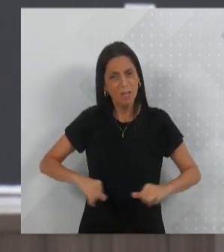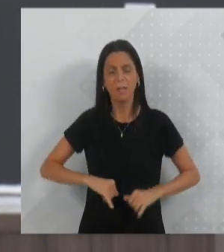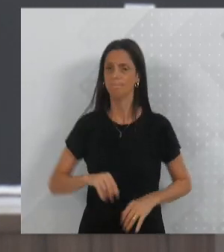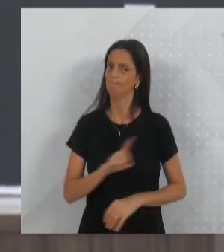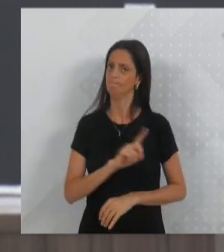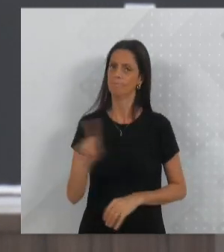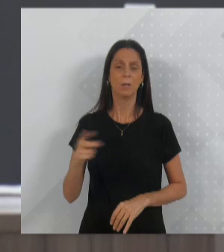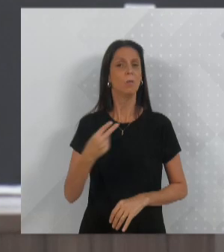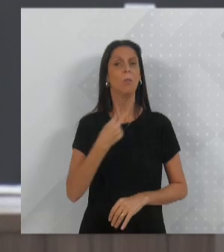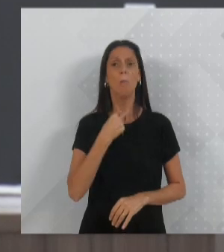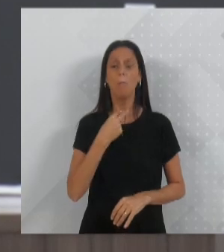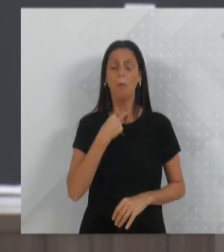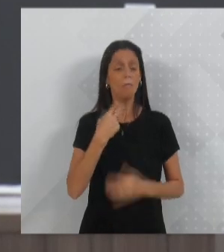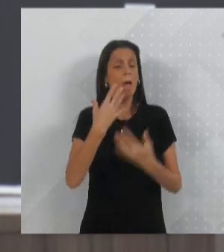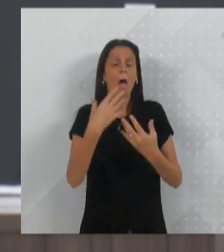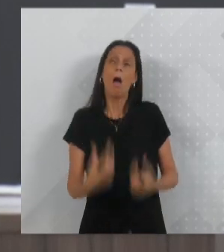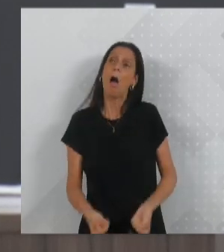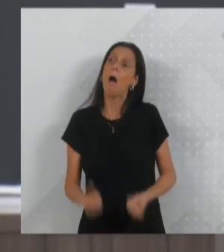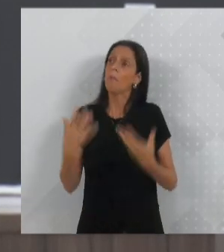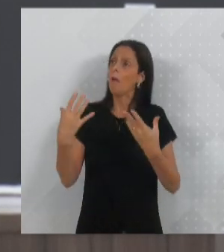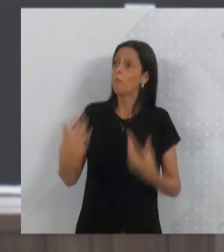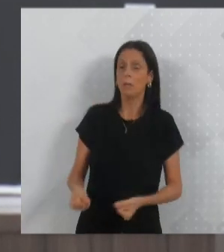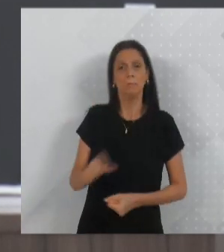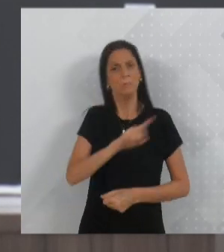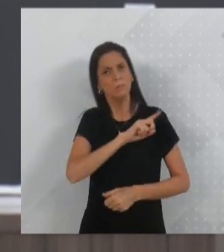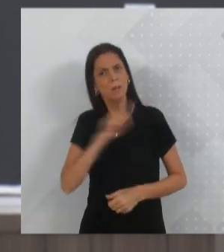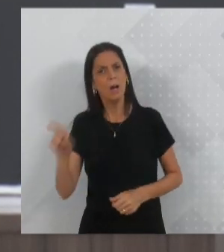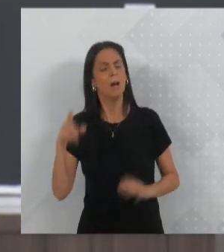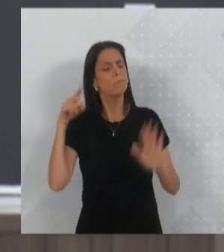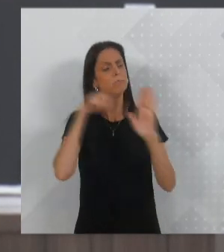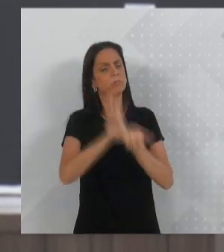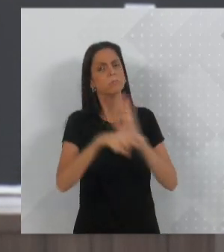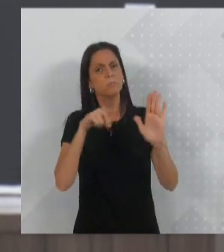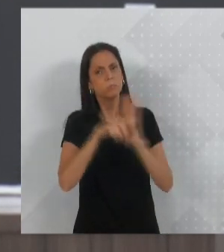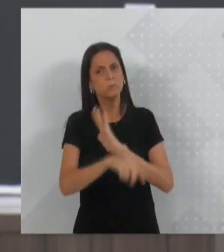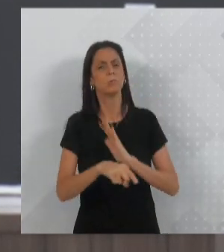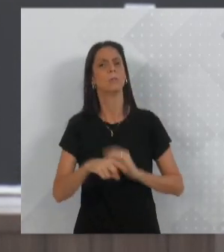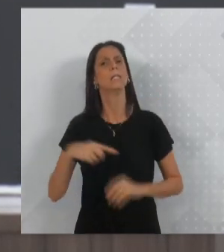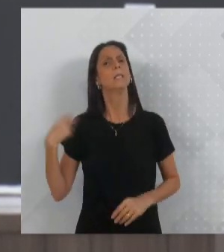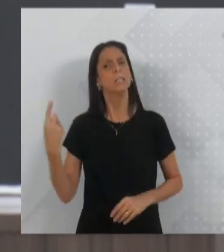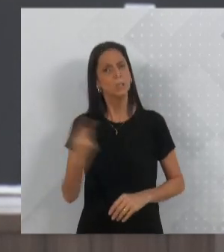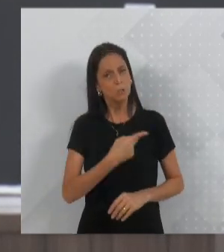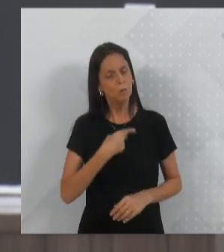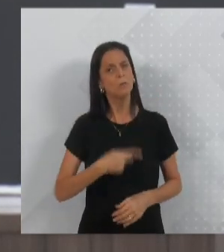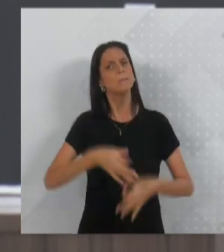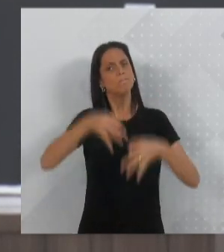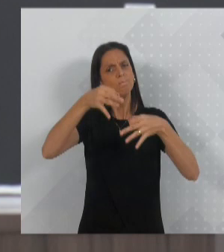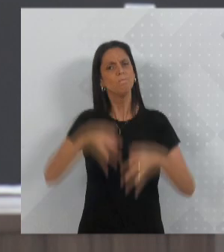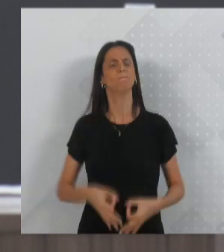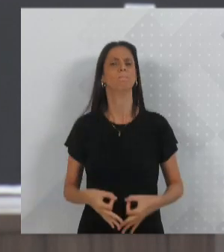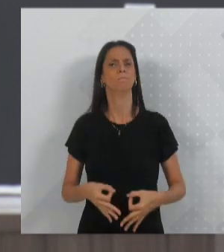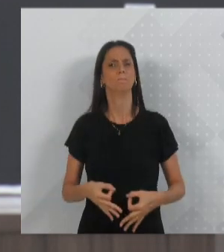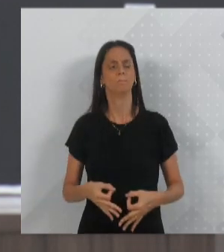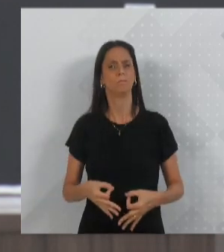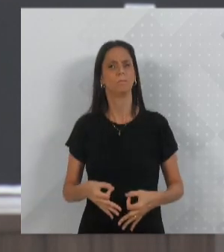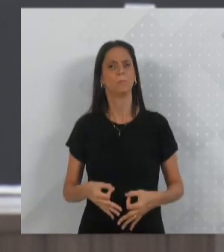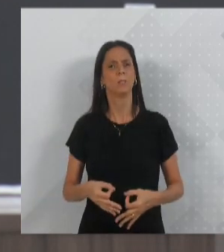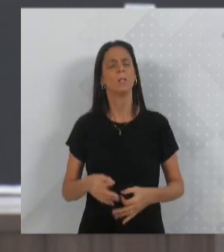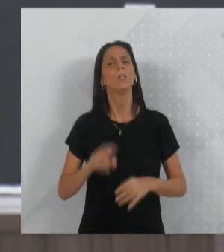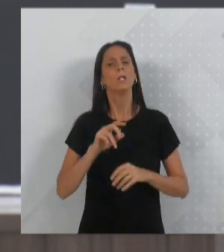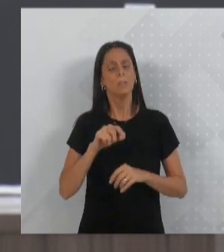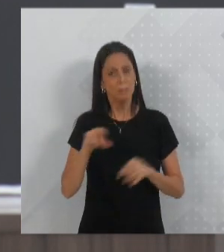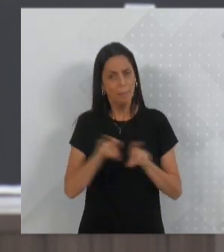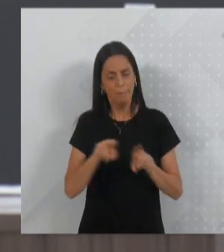gente não pode se curvar diante disso e nós temos que questionar que sim e sermos muito categóricos Acerca das dos atos